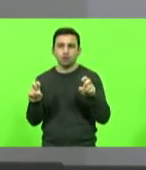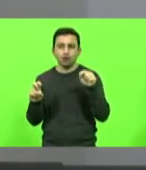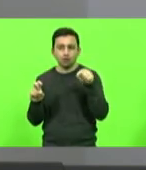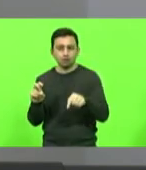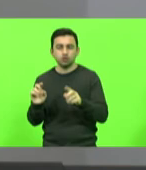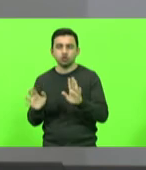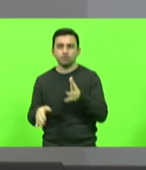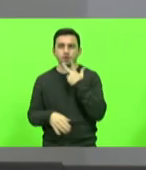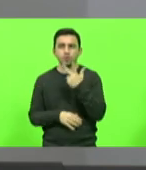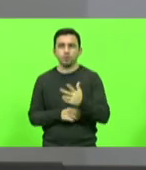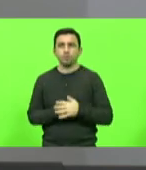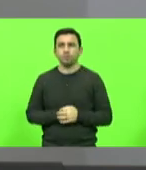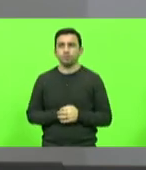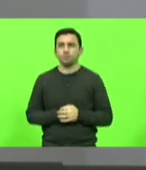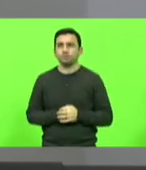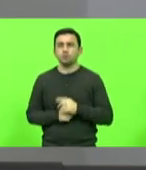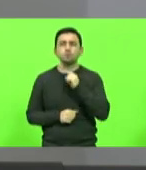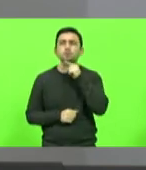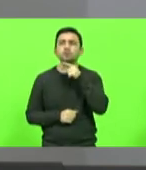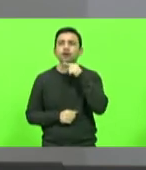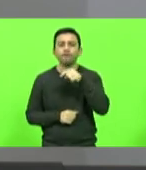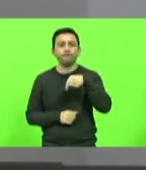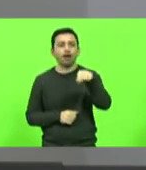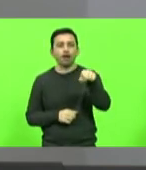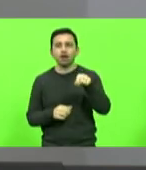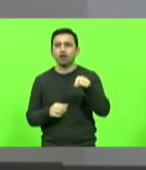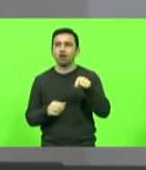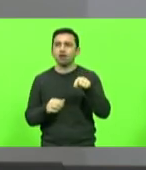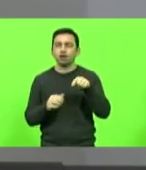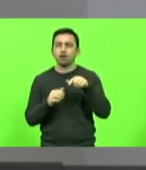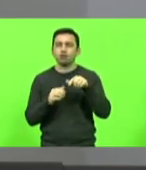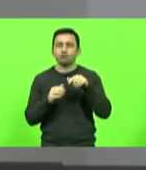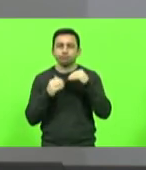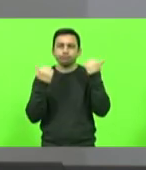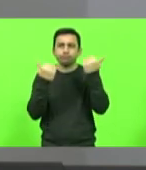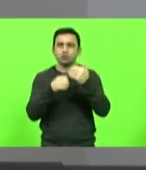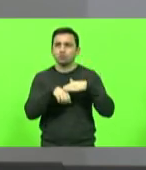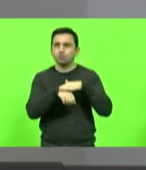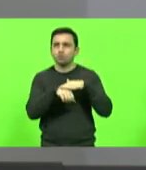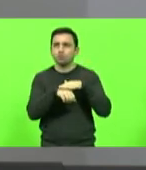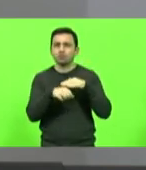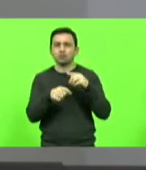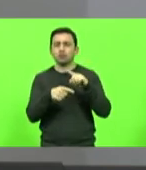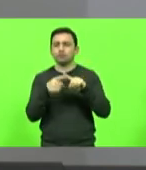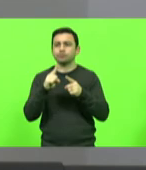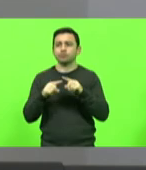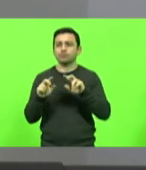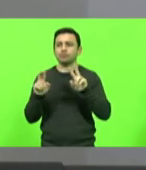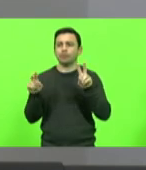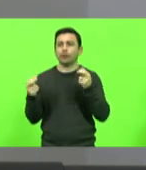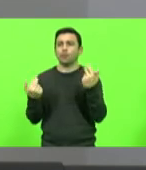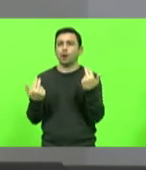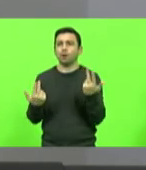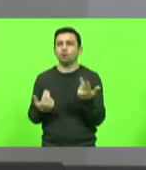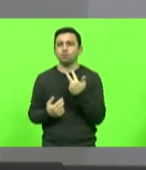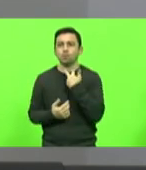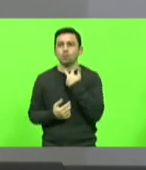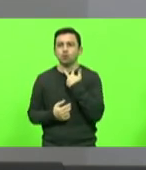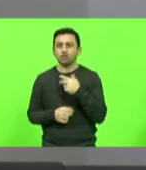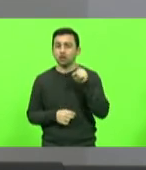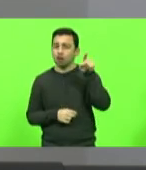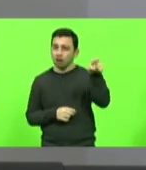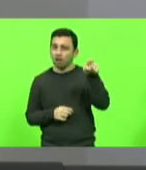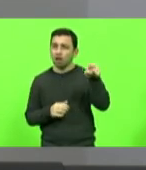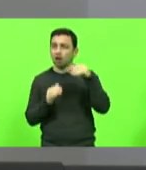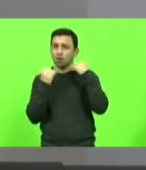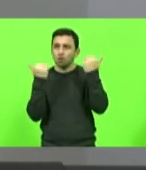né? Não dá para nós ir para a conferência ainda com discussões de vários dos temas aqui. Na conferência, eu entendo que a gente